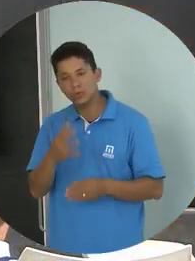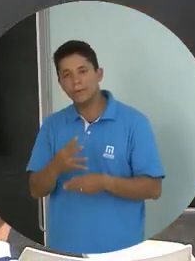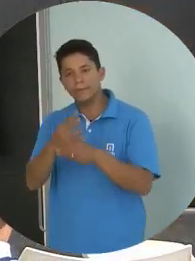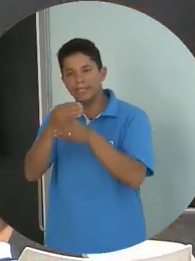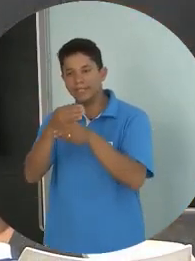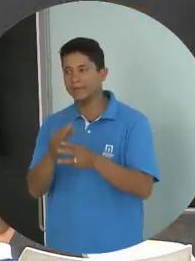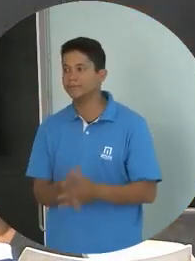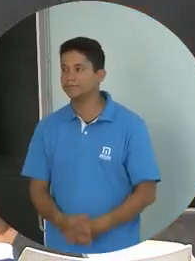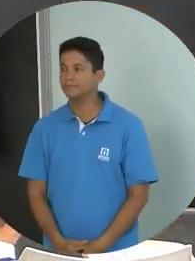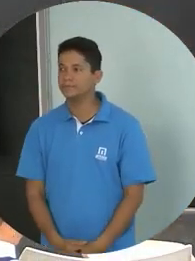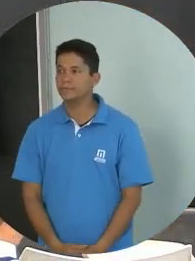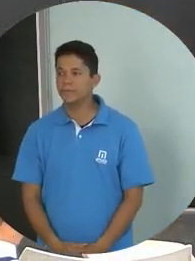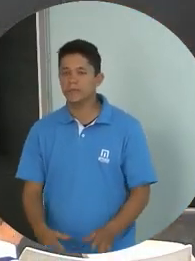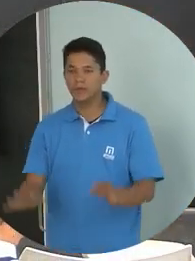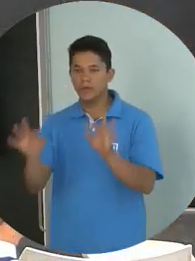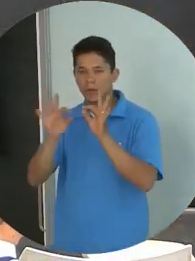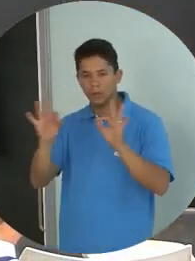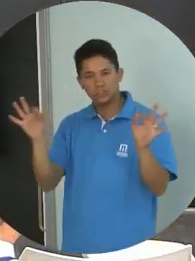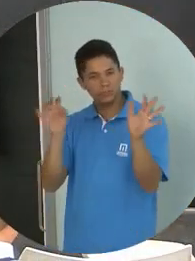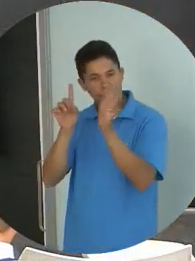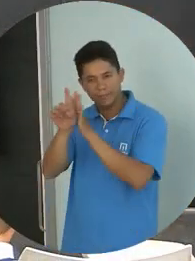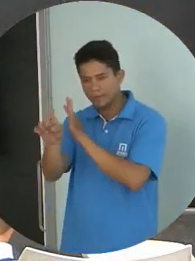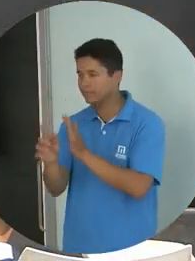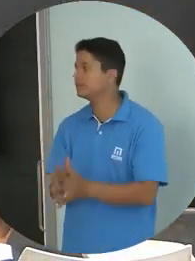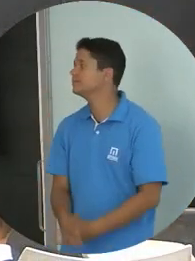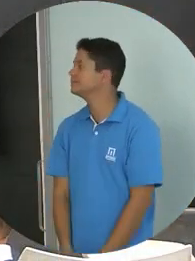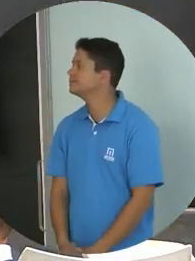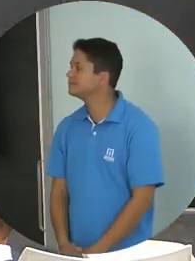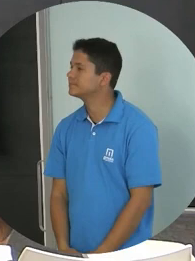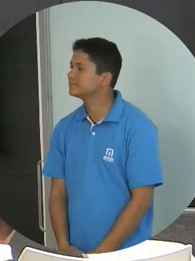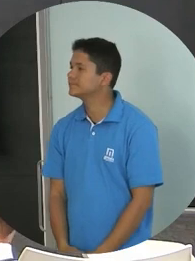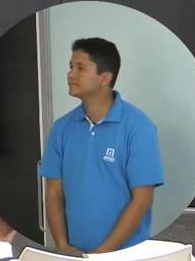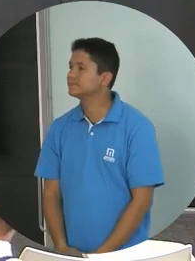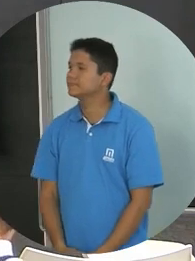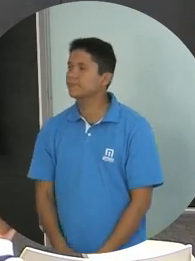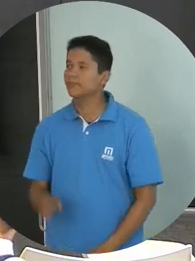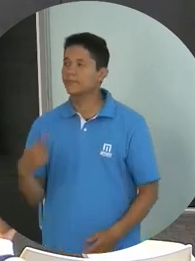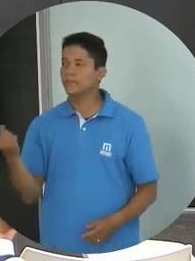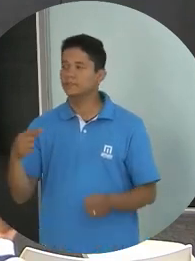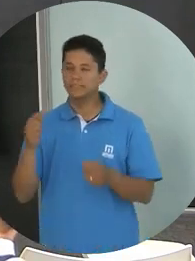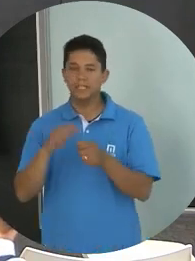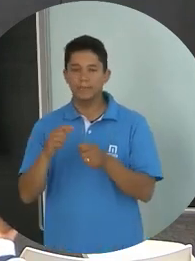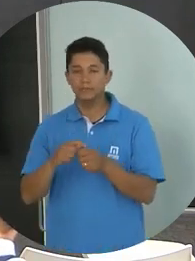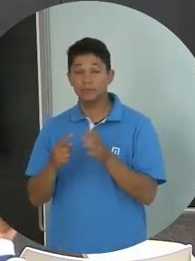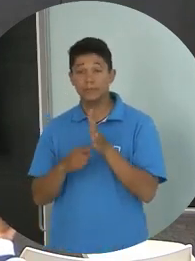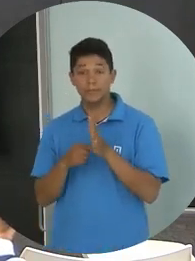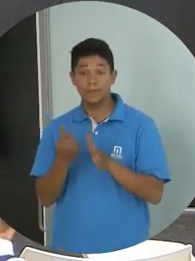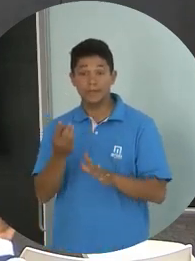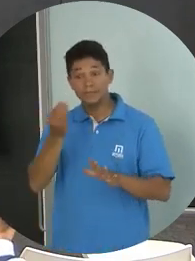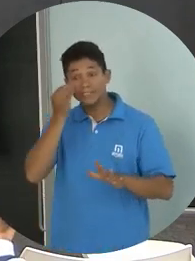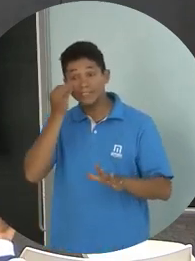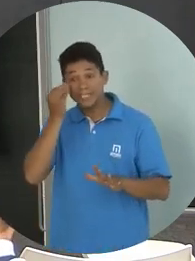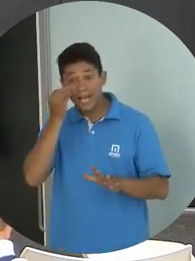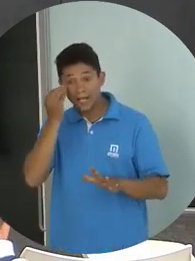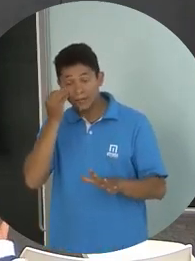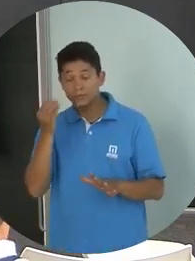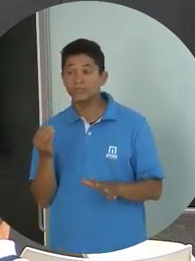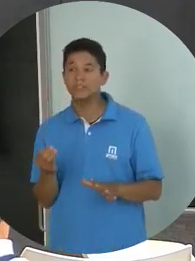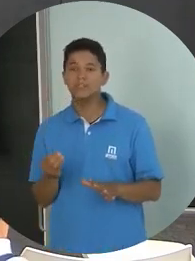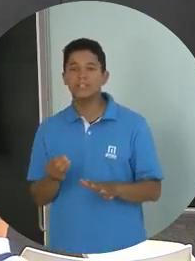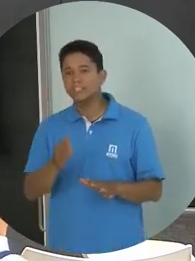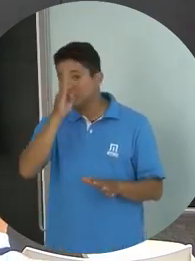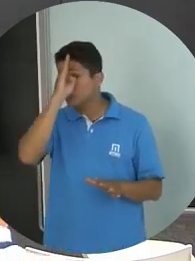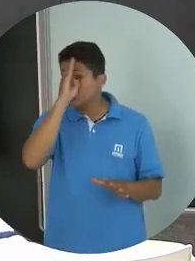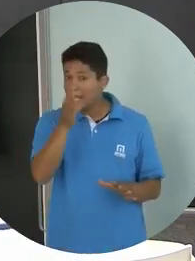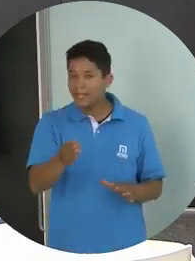Pedro. Ótima pergunta. Nós fazemos os primeiros ensaios que são mais diretos e práticos